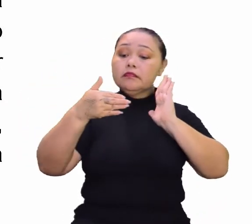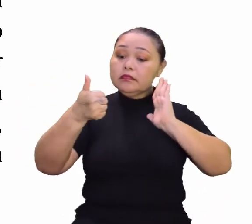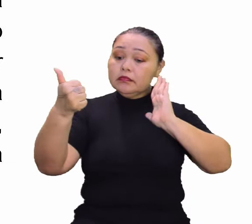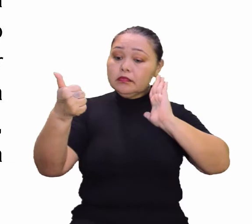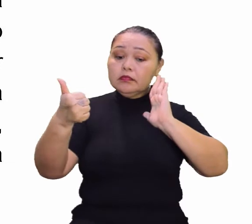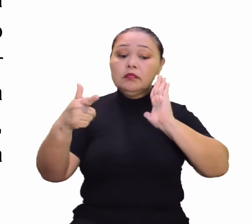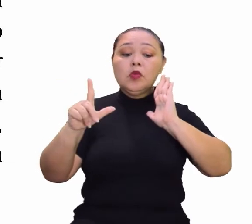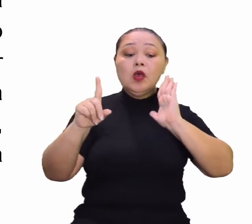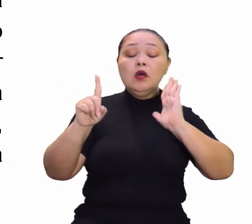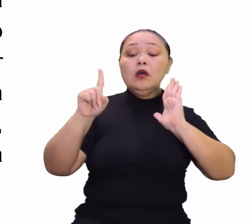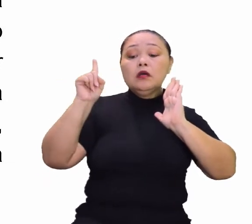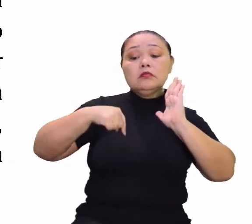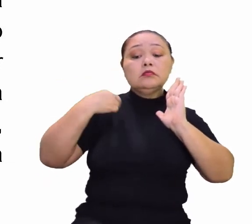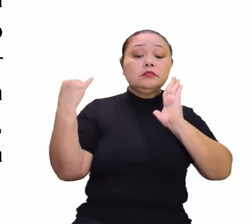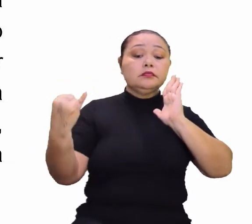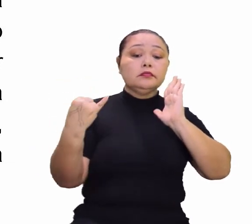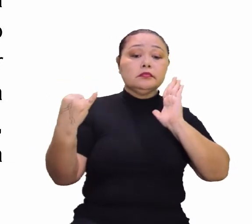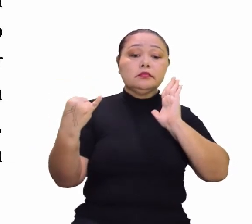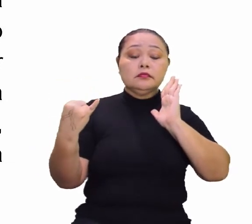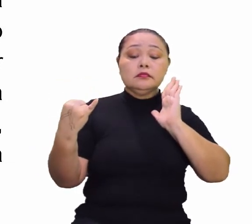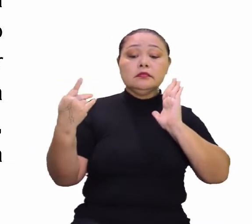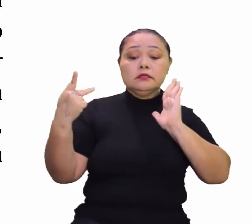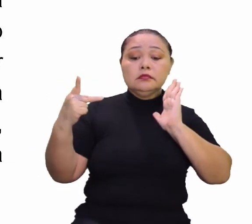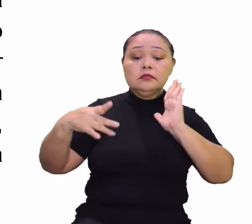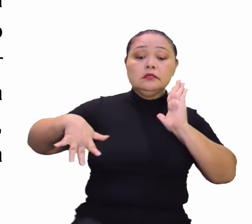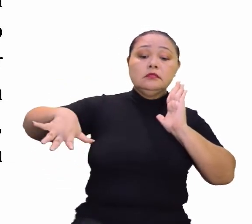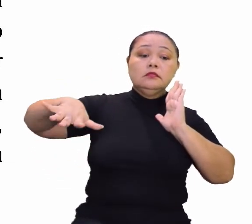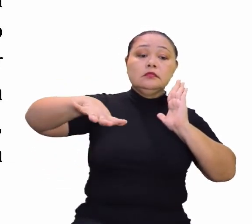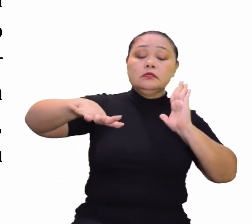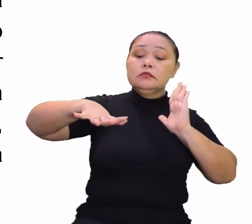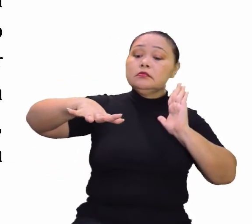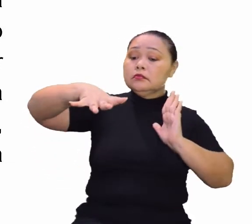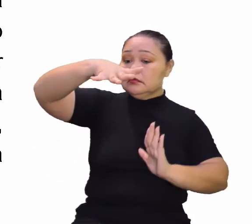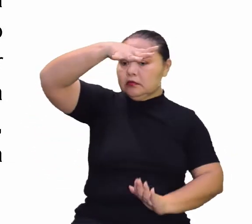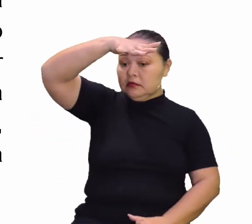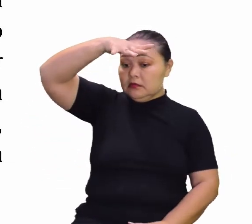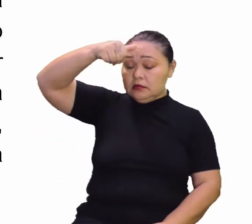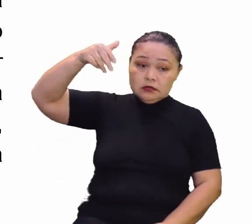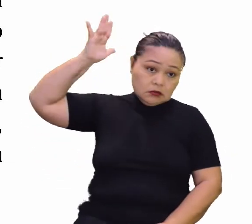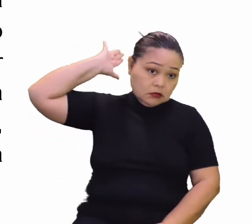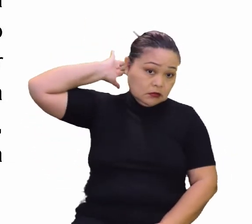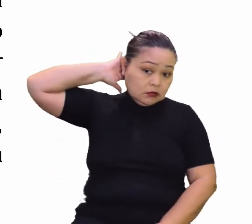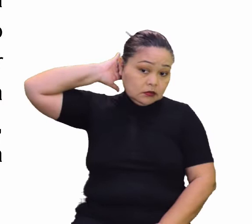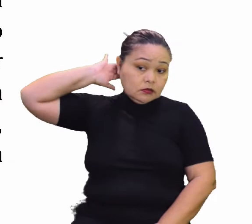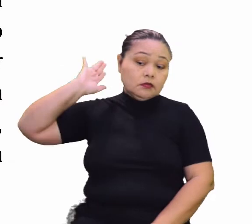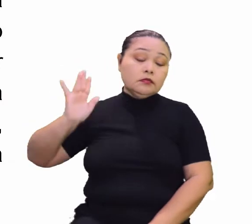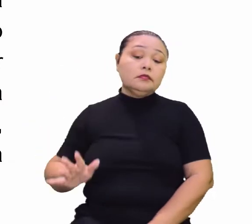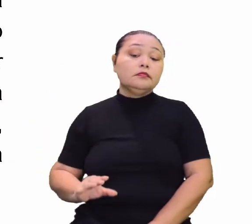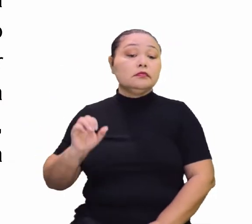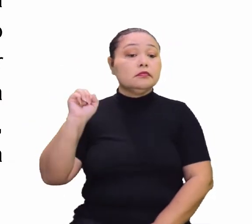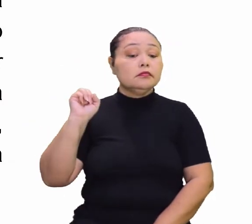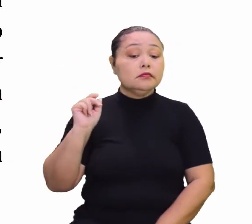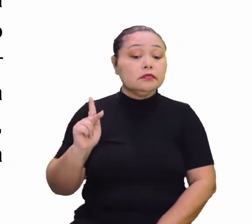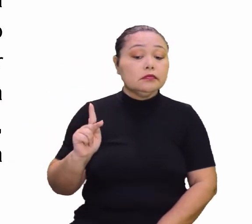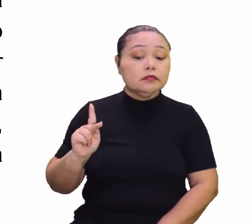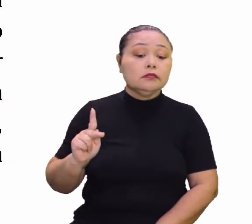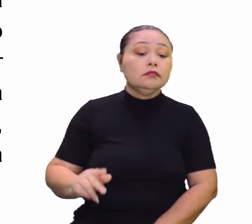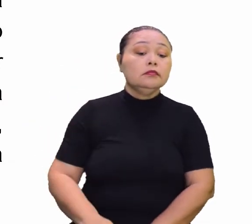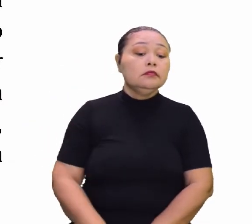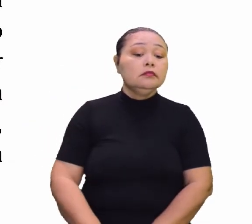da borracha ele foi muito importante para a região de Manaus e Belém na Muito época. bem. Ok?